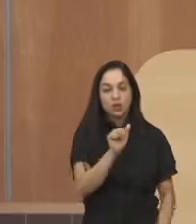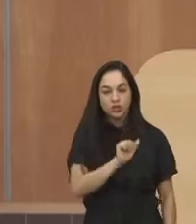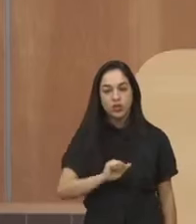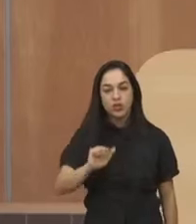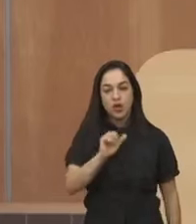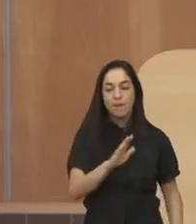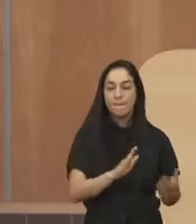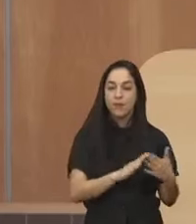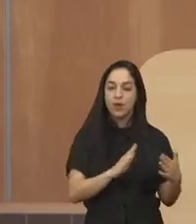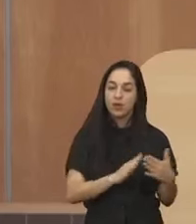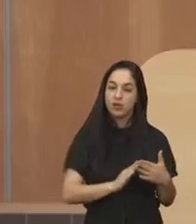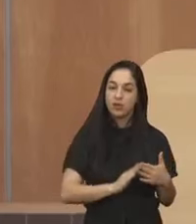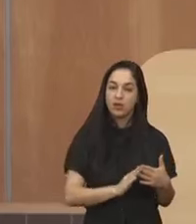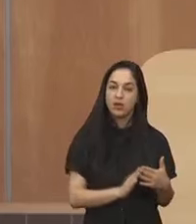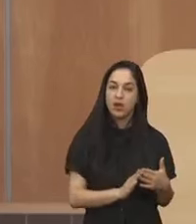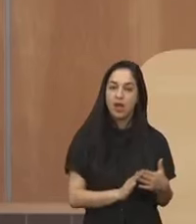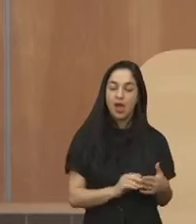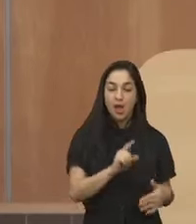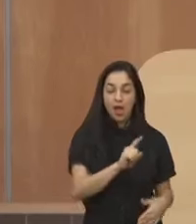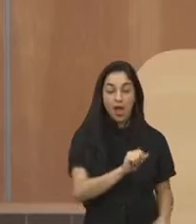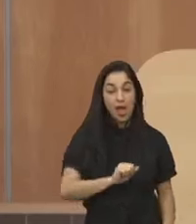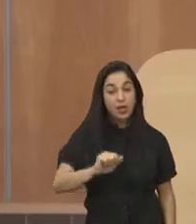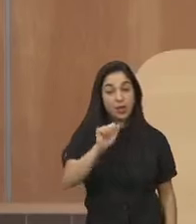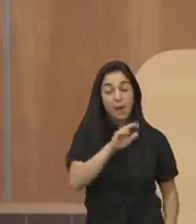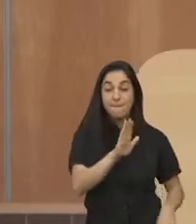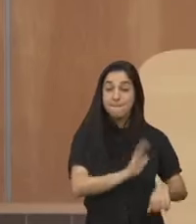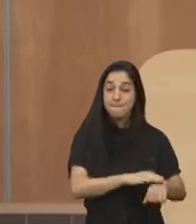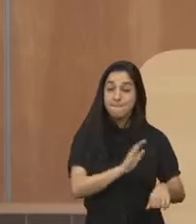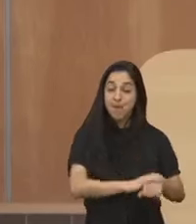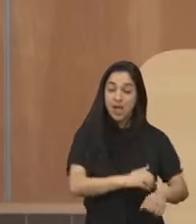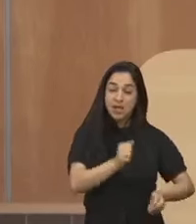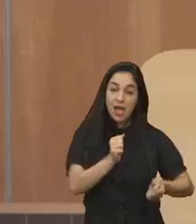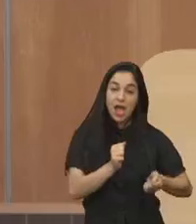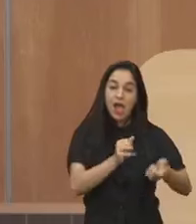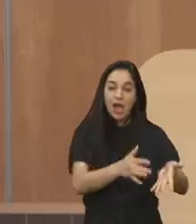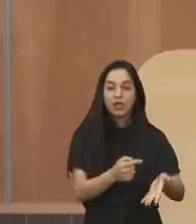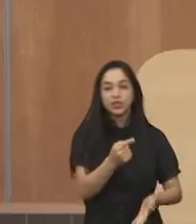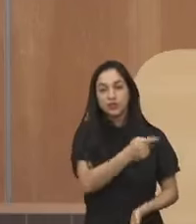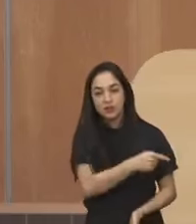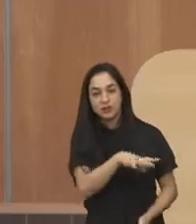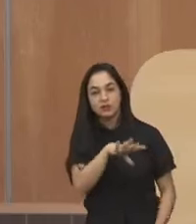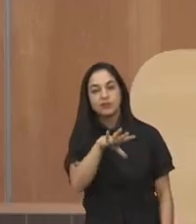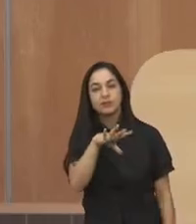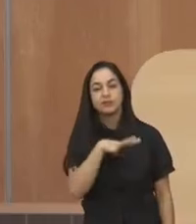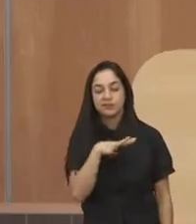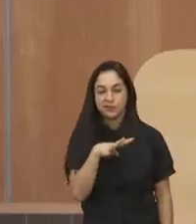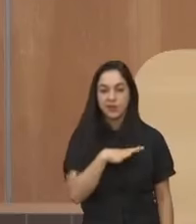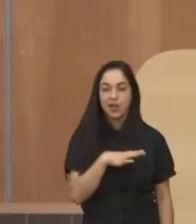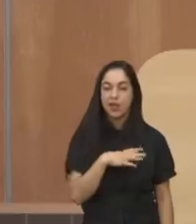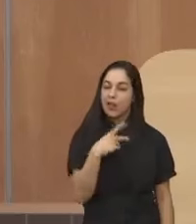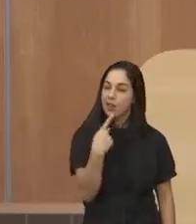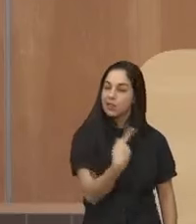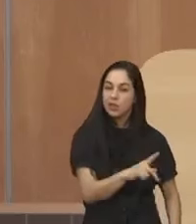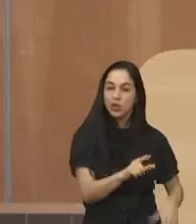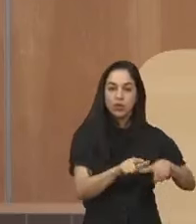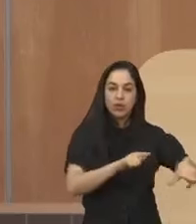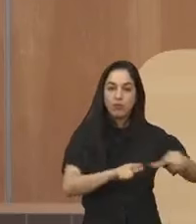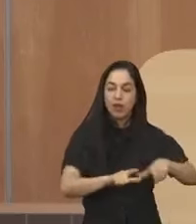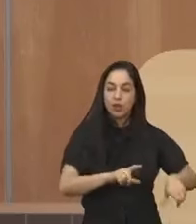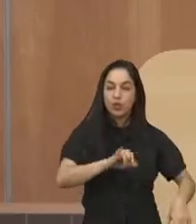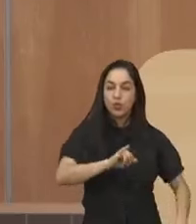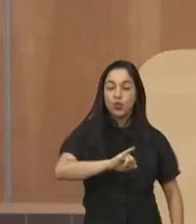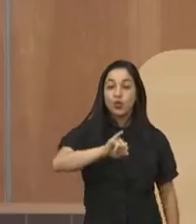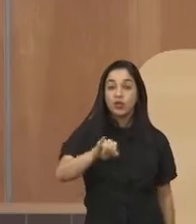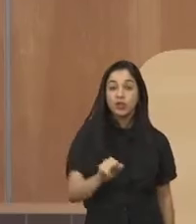é uma das, se não for a associação mais ativa e mais altiva desse município. O trabalho que eles estão fazendo lá no Veranejal